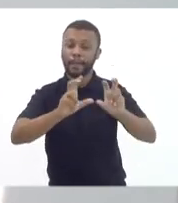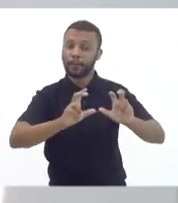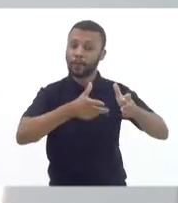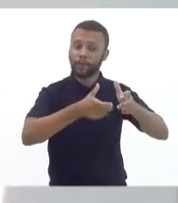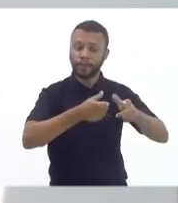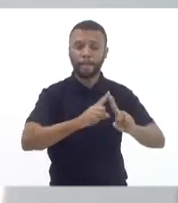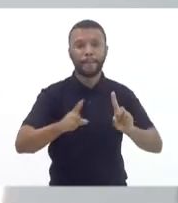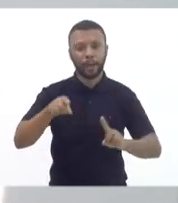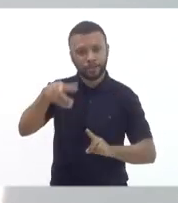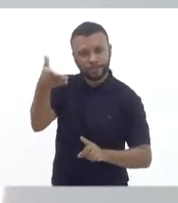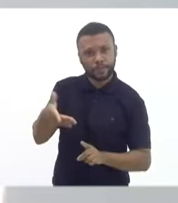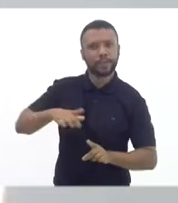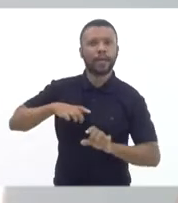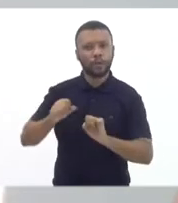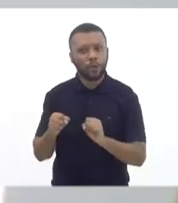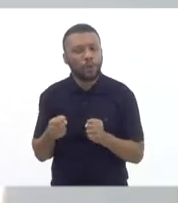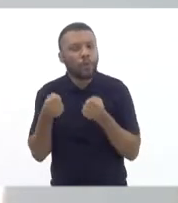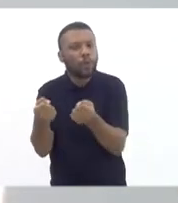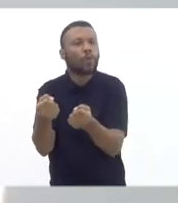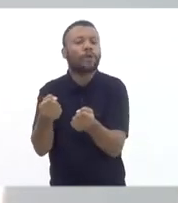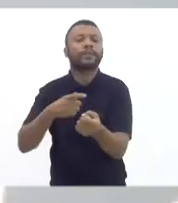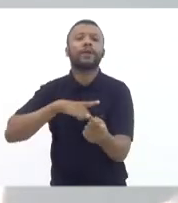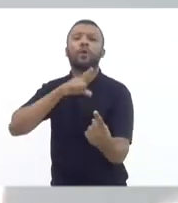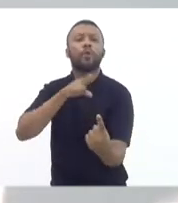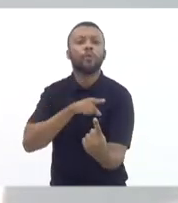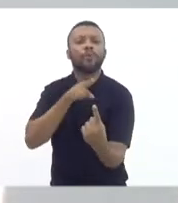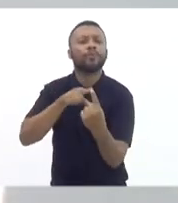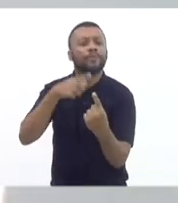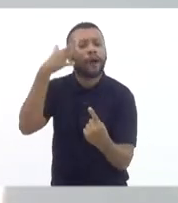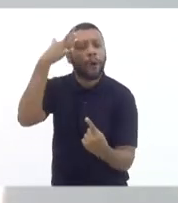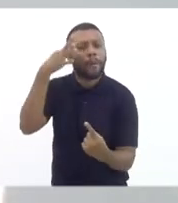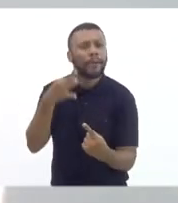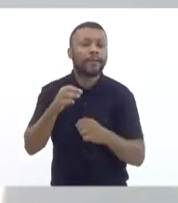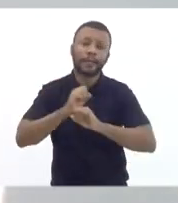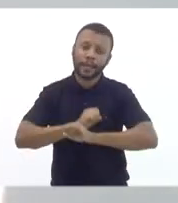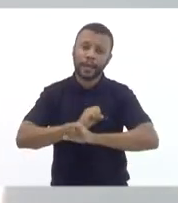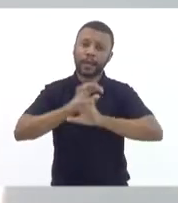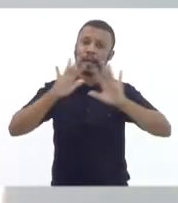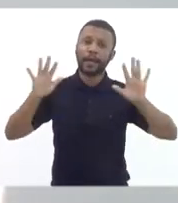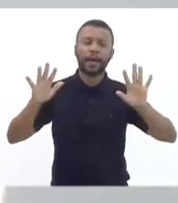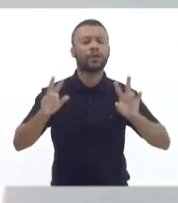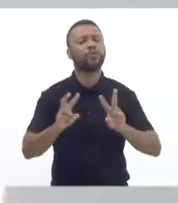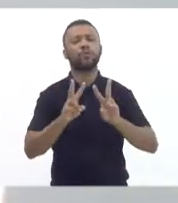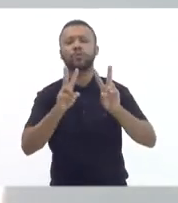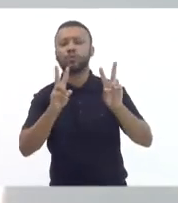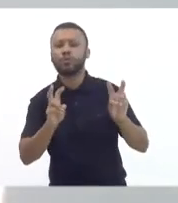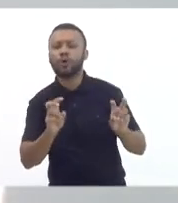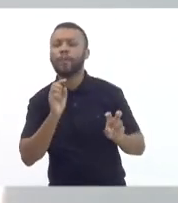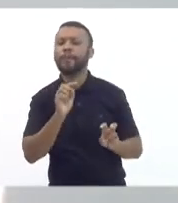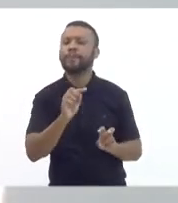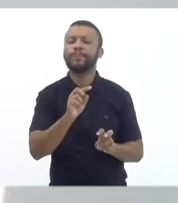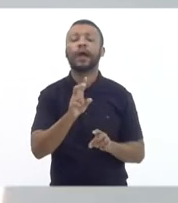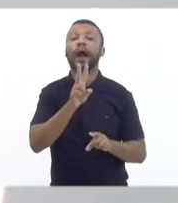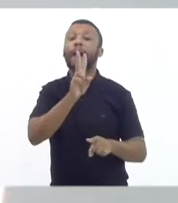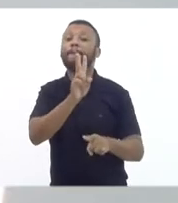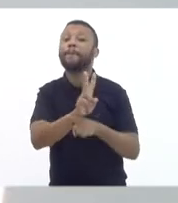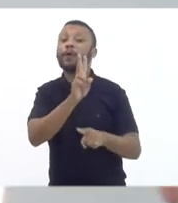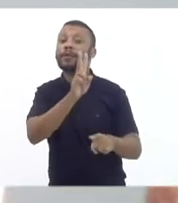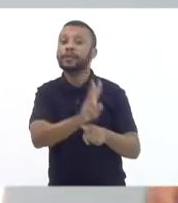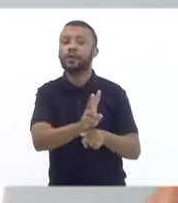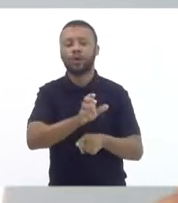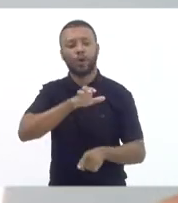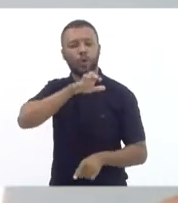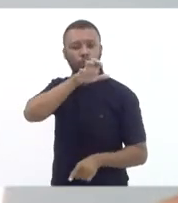se esforçado no sentido de que entender que a questão da proteção animal